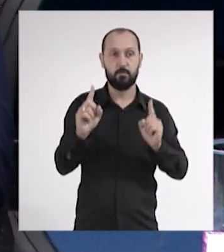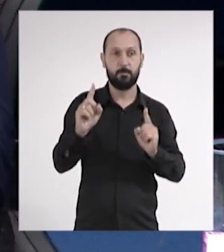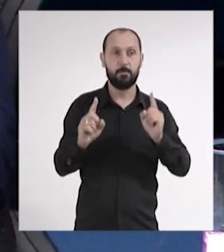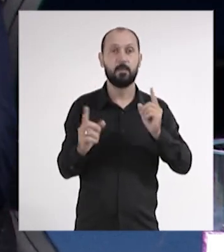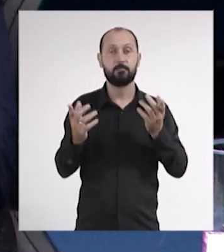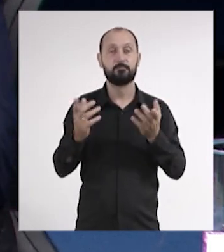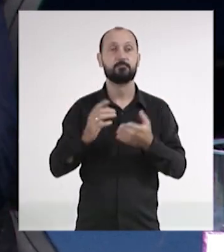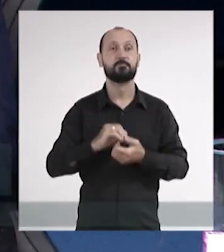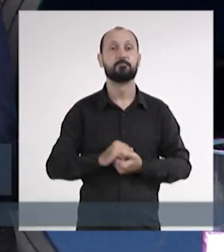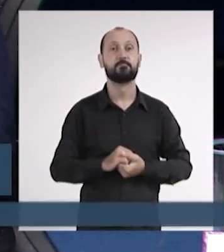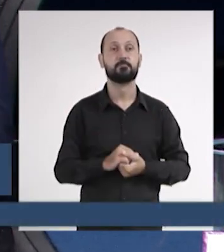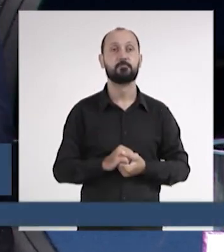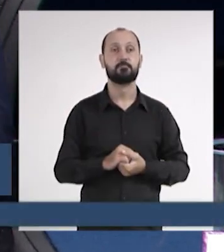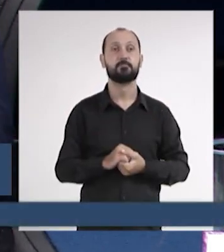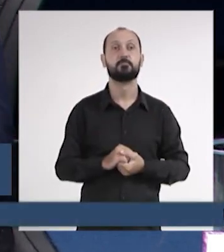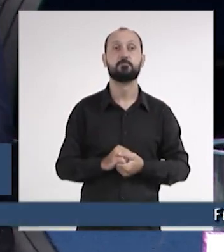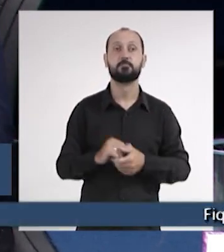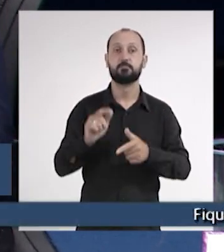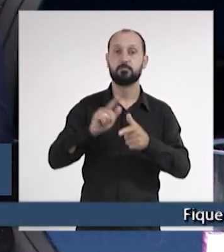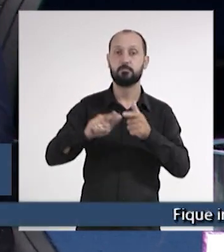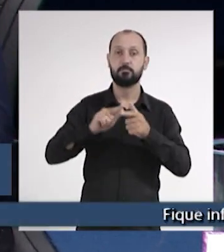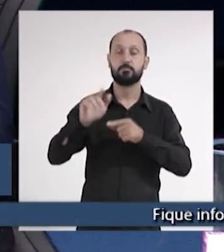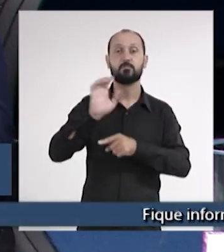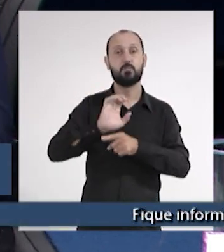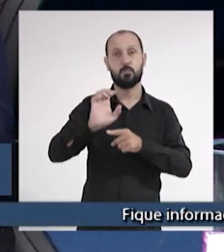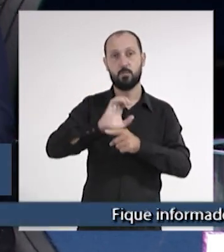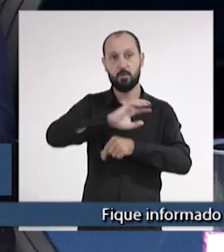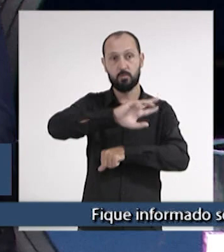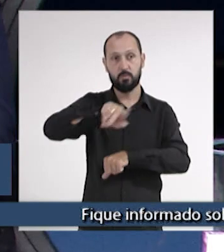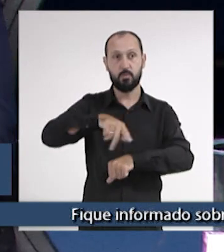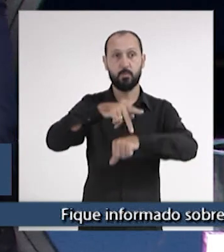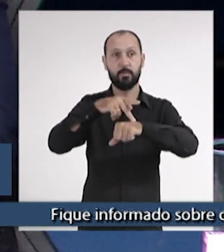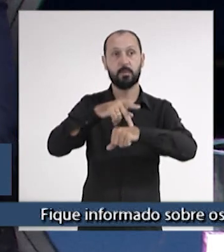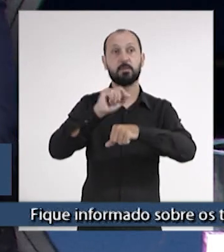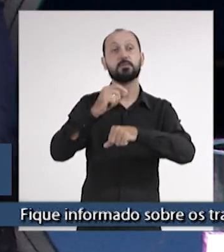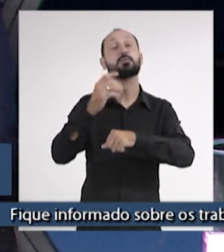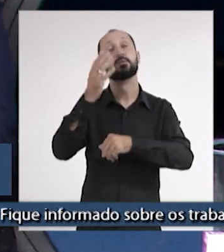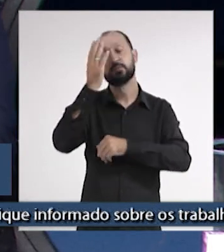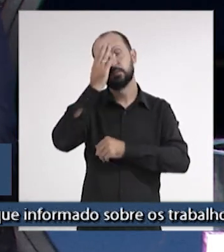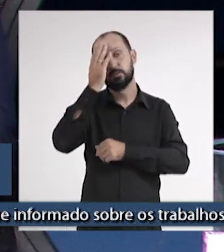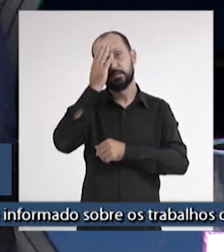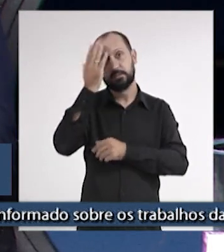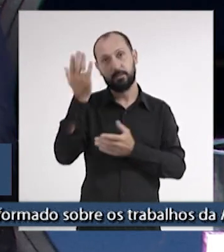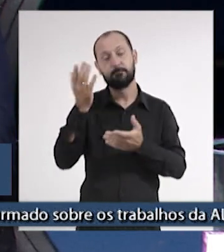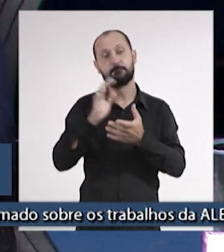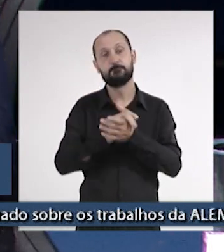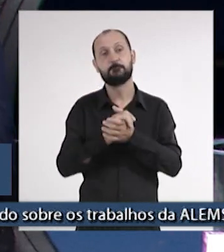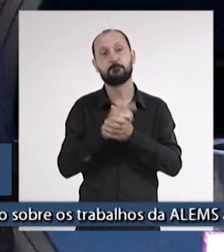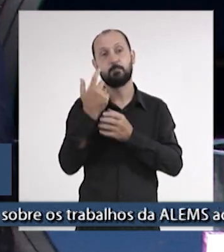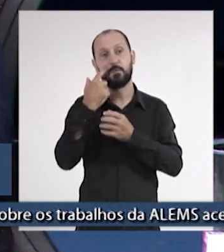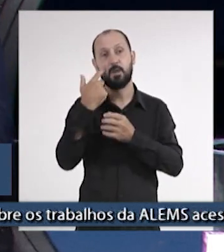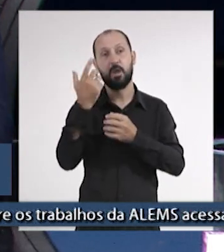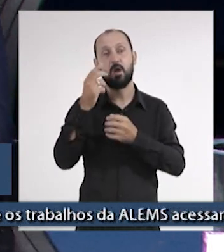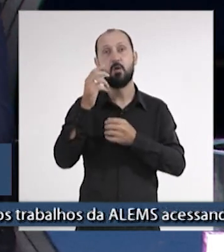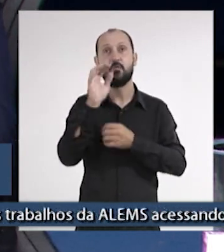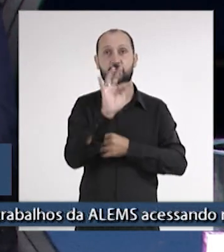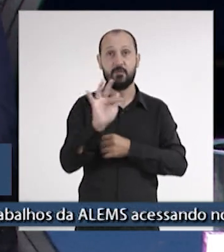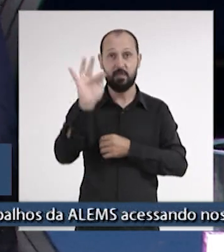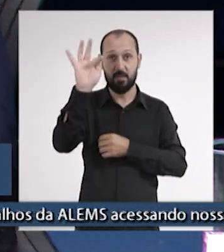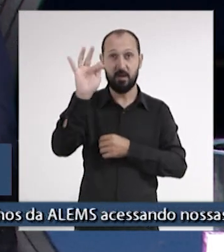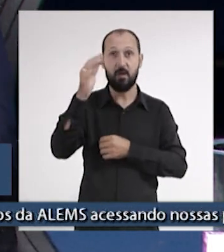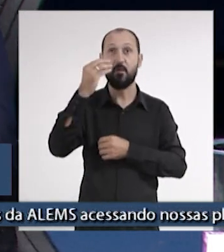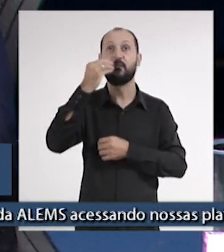cidades. Esse é um problema estrutural do país. A União tem uma malha rodoviária deficiente, os